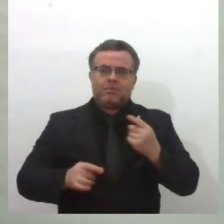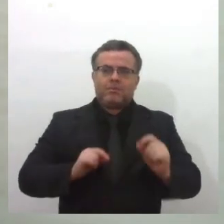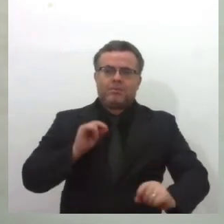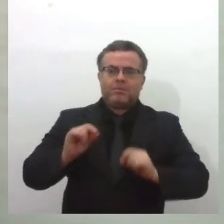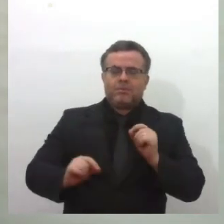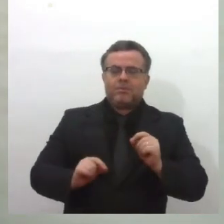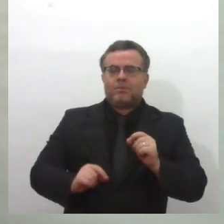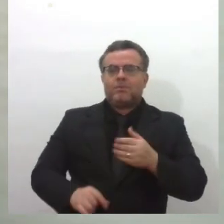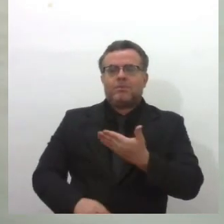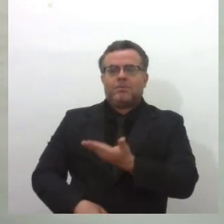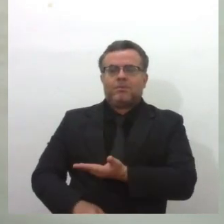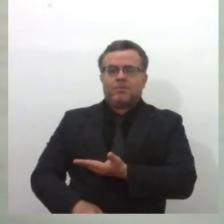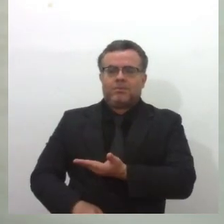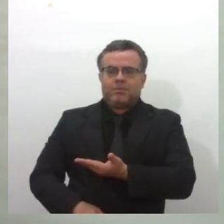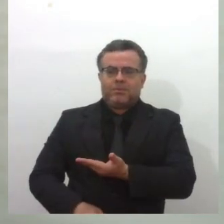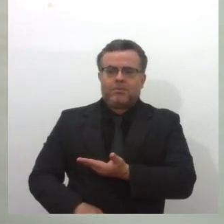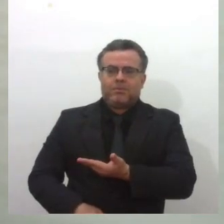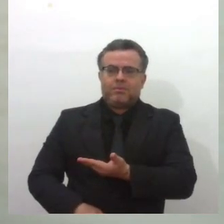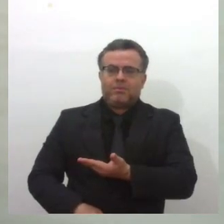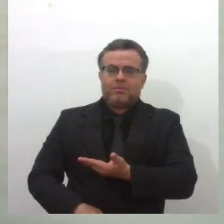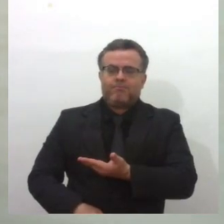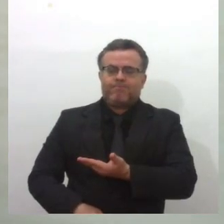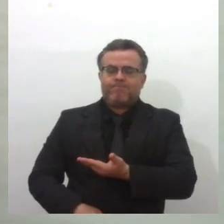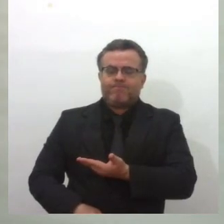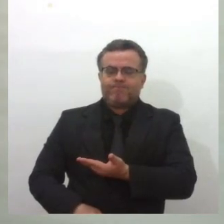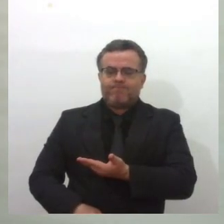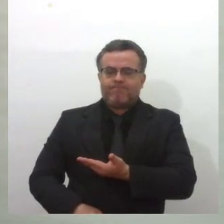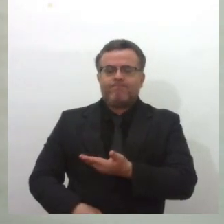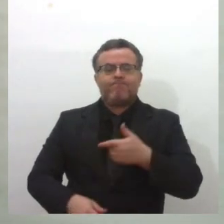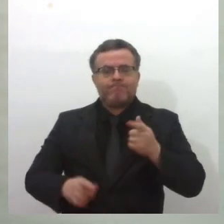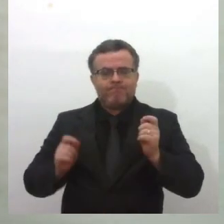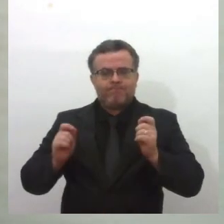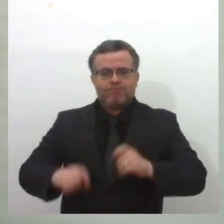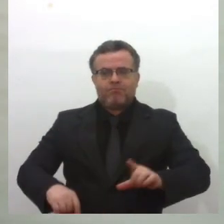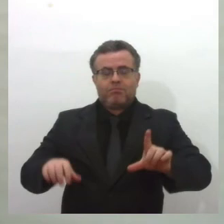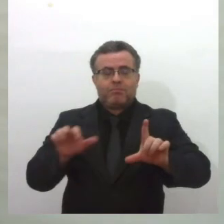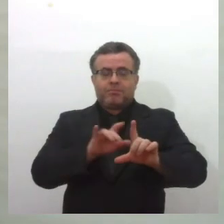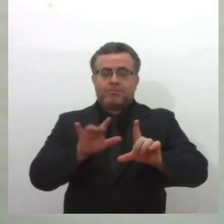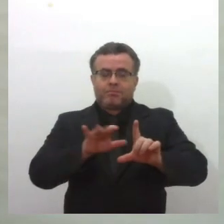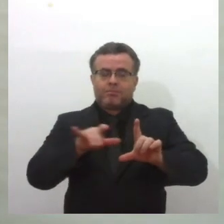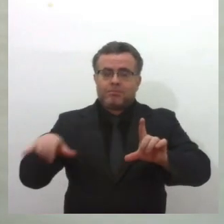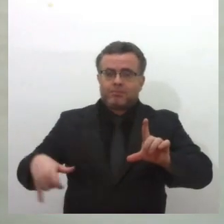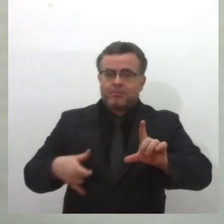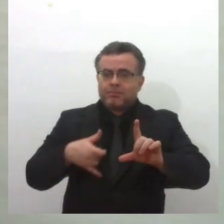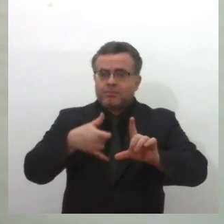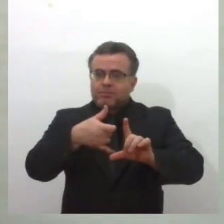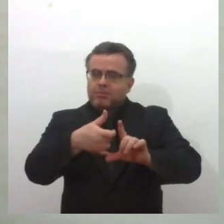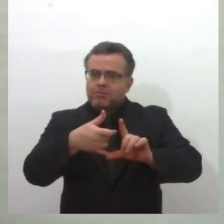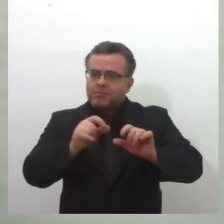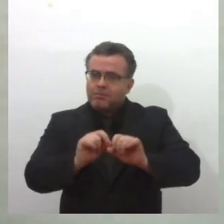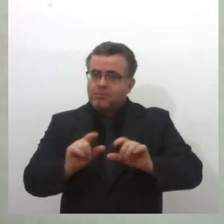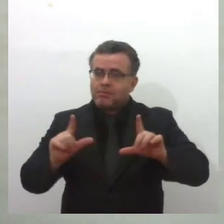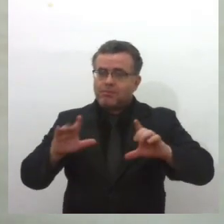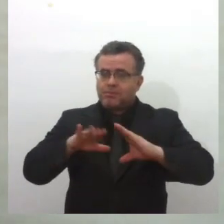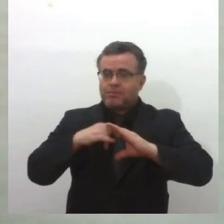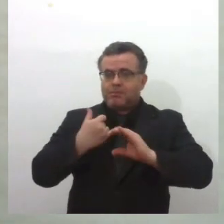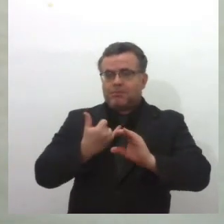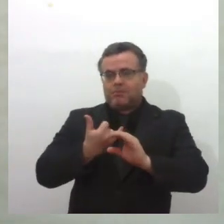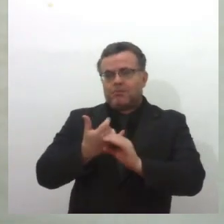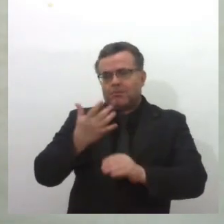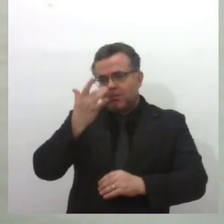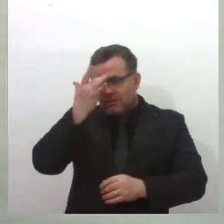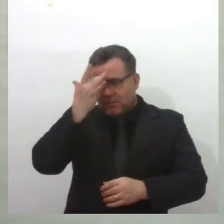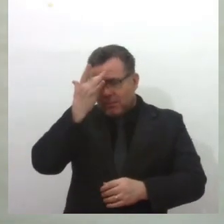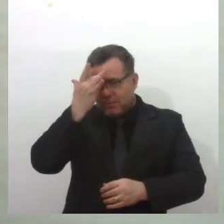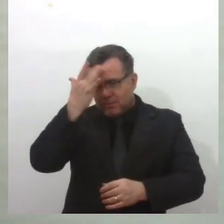e no Instagram, é o @TVAlese5.2, no Twitter, @TVAlese. Para acessar o nosso canal do YouTube, é só